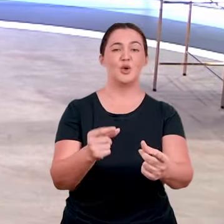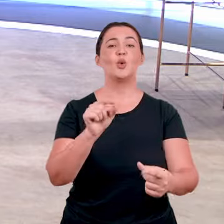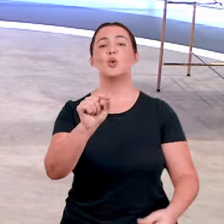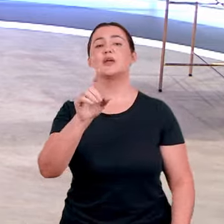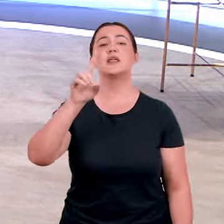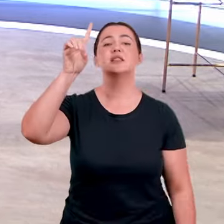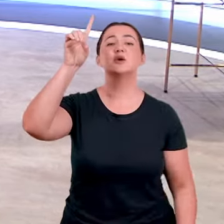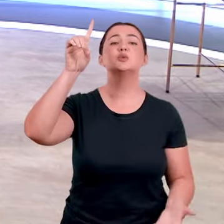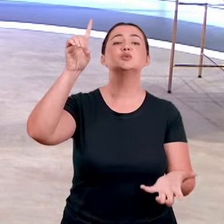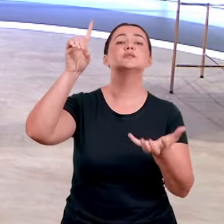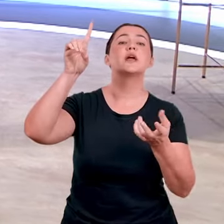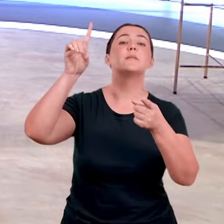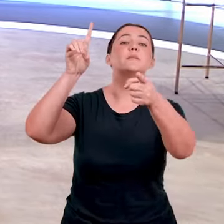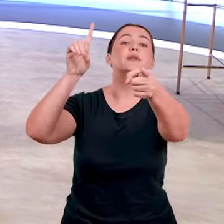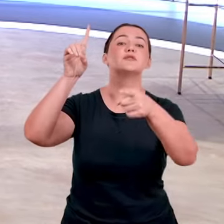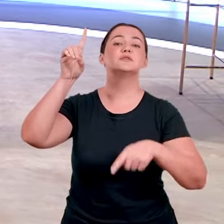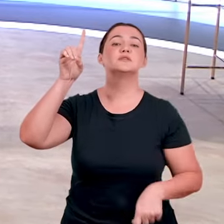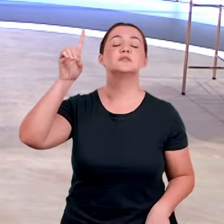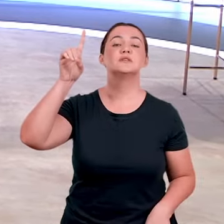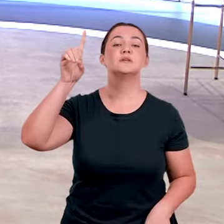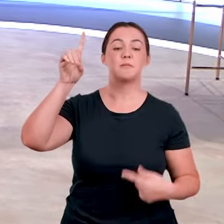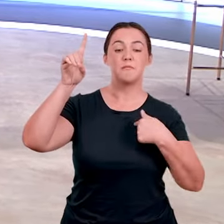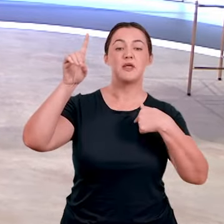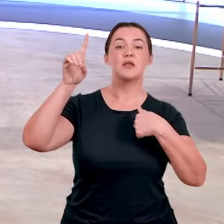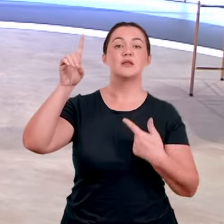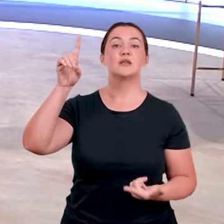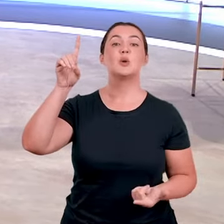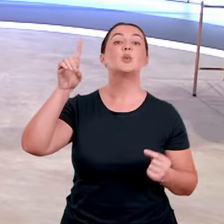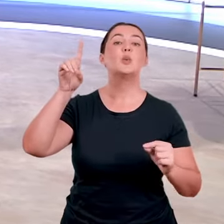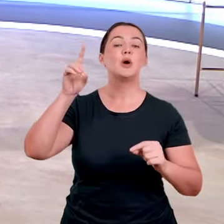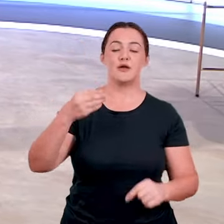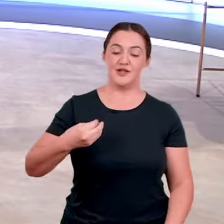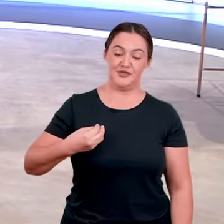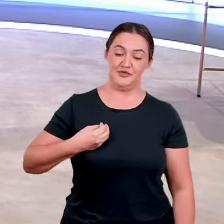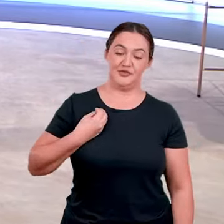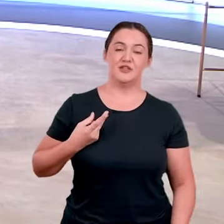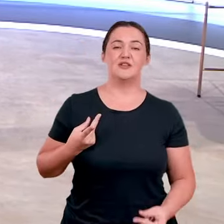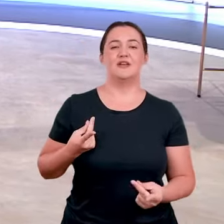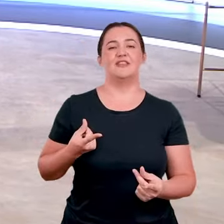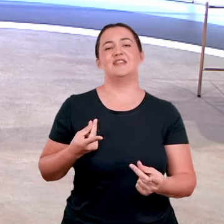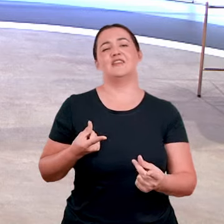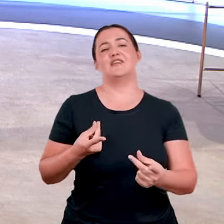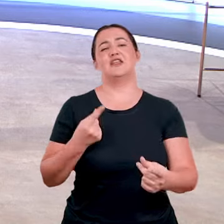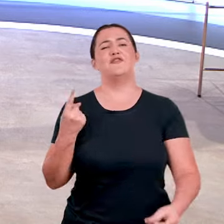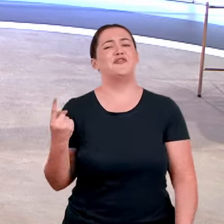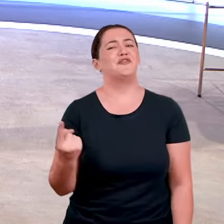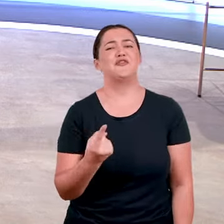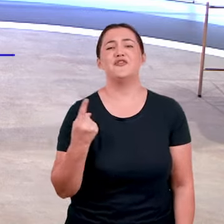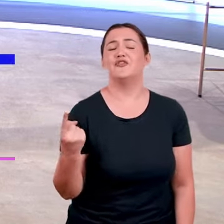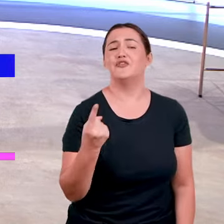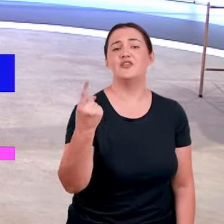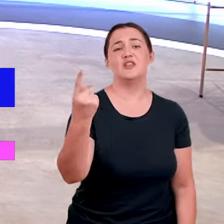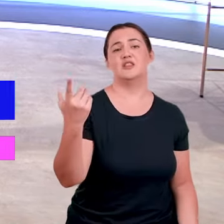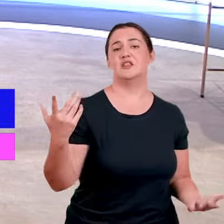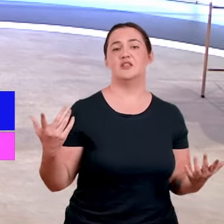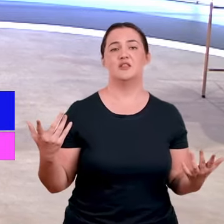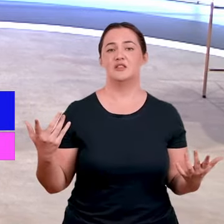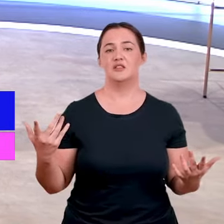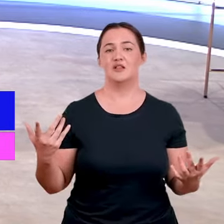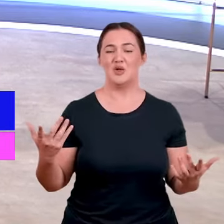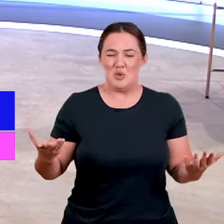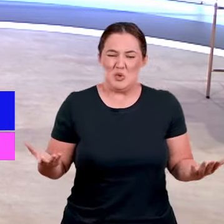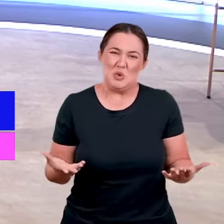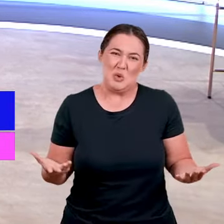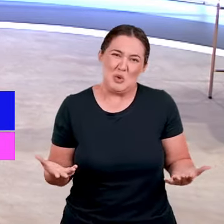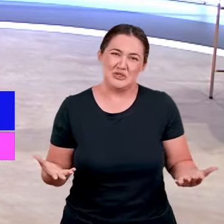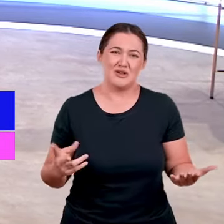você é uma vida sem fim. E não essa vida limitada que nós temos aqui hoje. O que eu e você